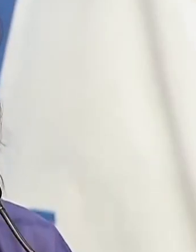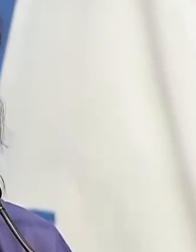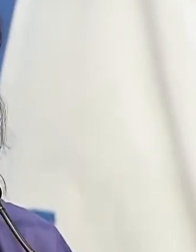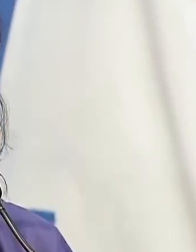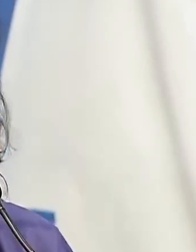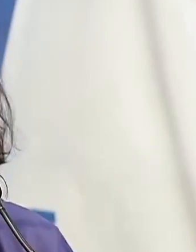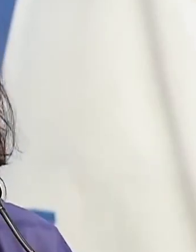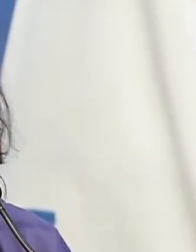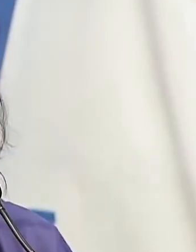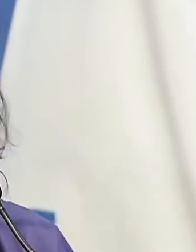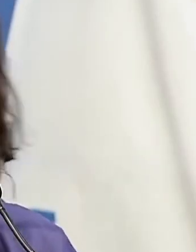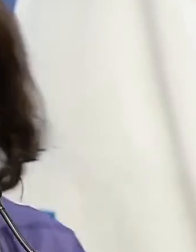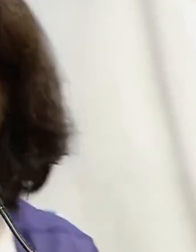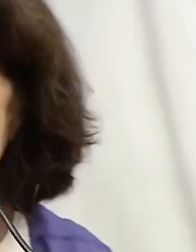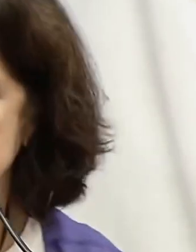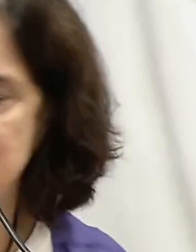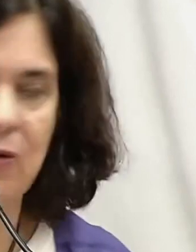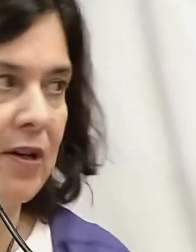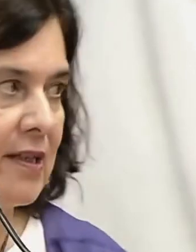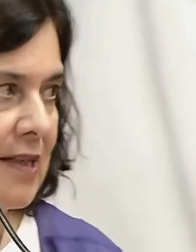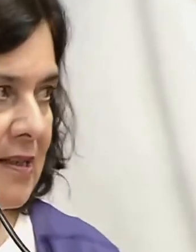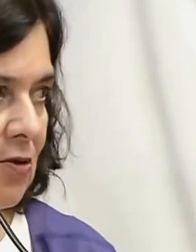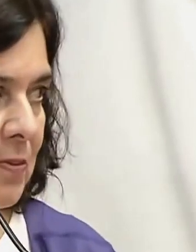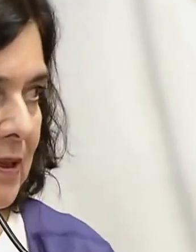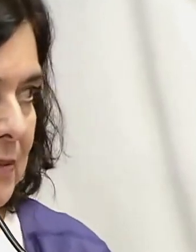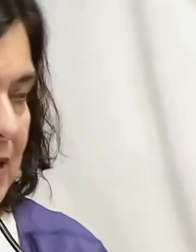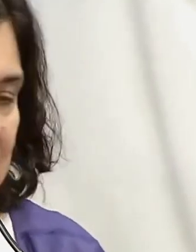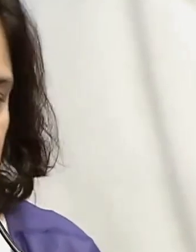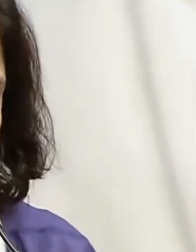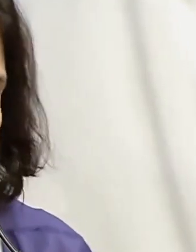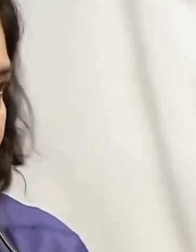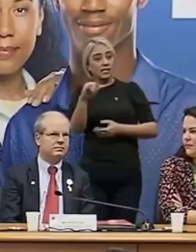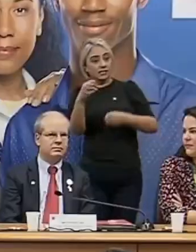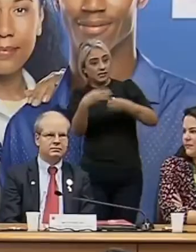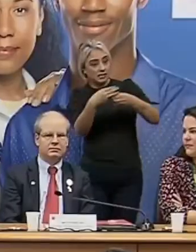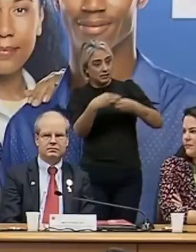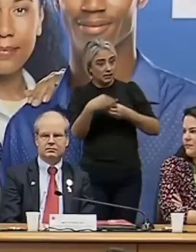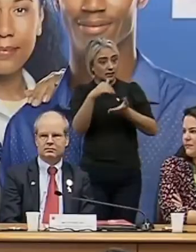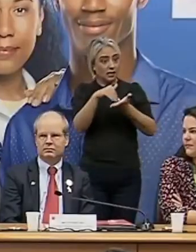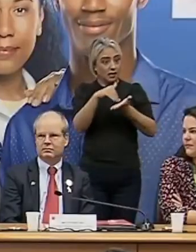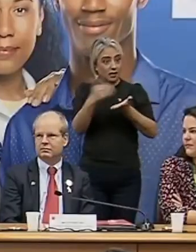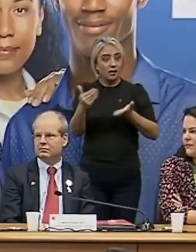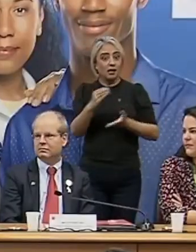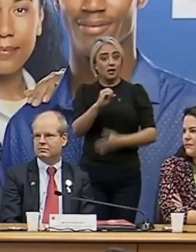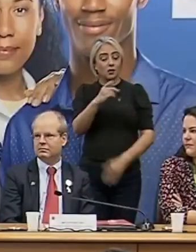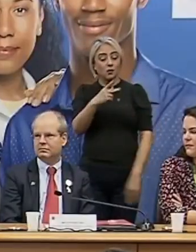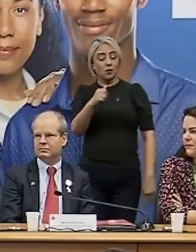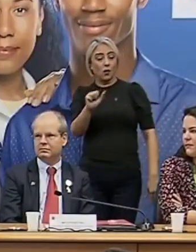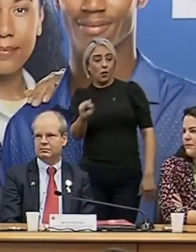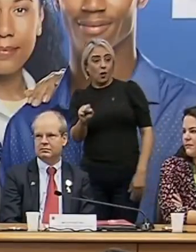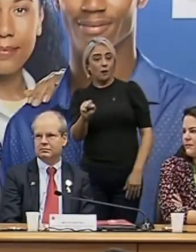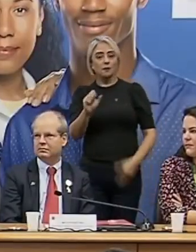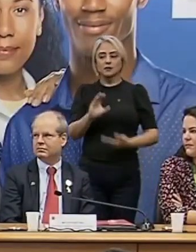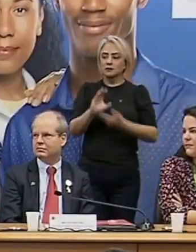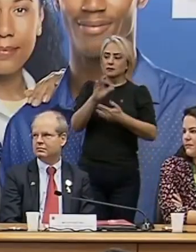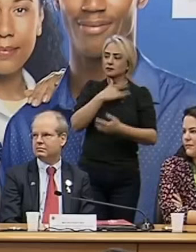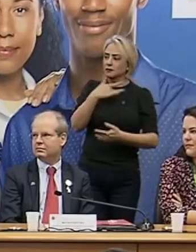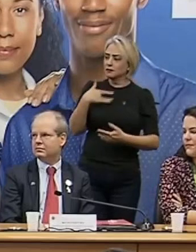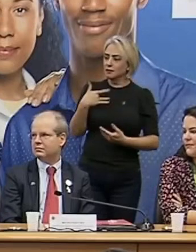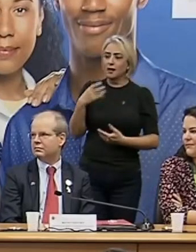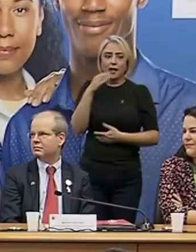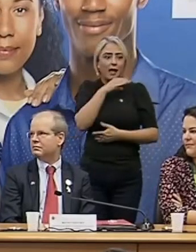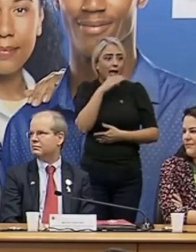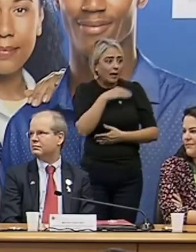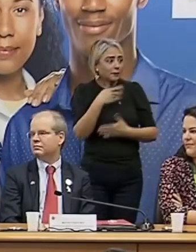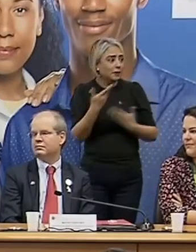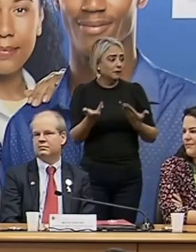com os representantes do CONAS, CONASEMS, da Organização Pan-Americana de Saúde e do Conselho de Saúde, de uma forma muitíssimo breve,